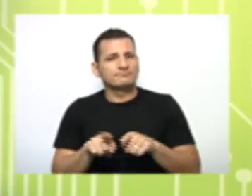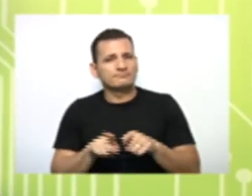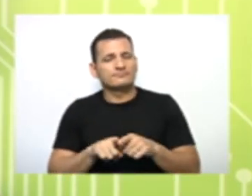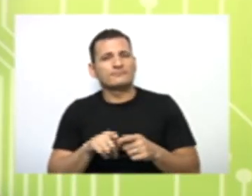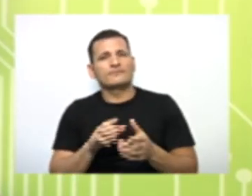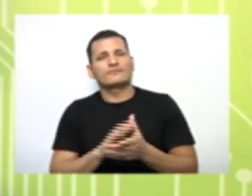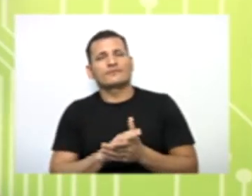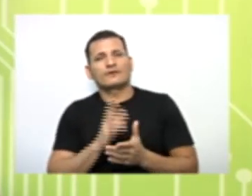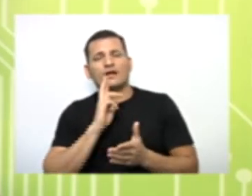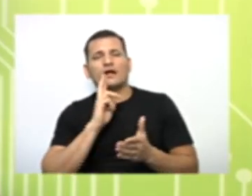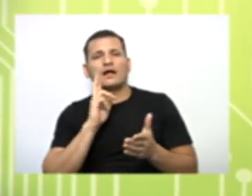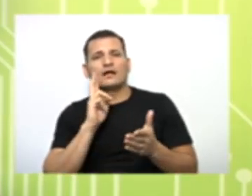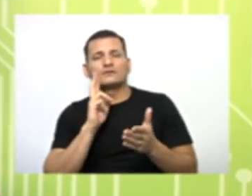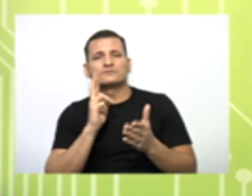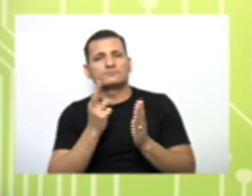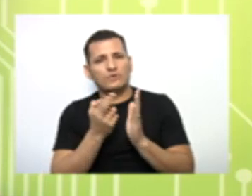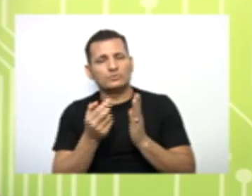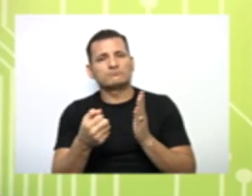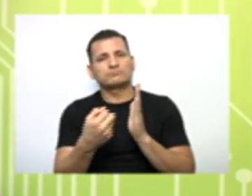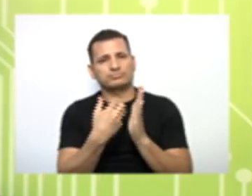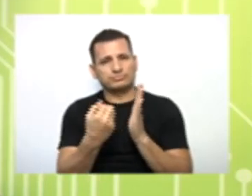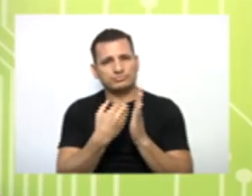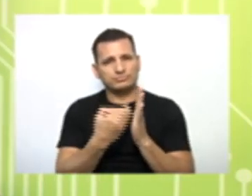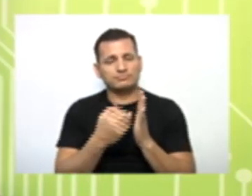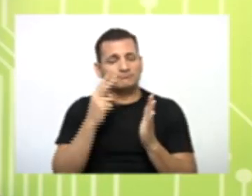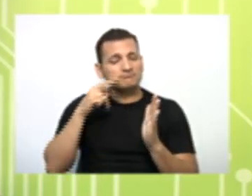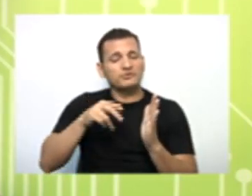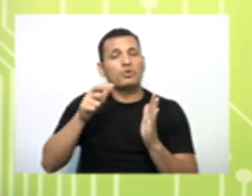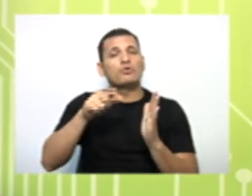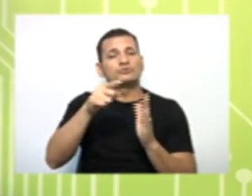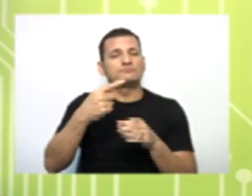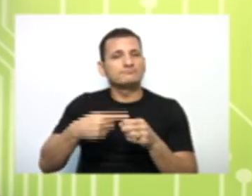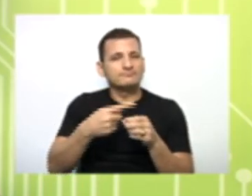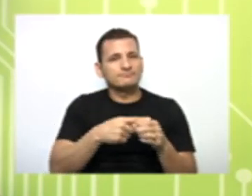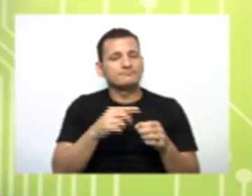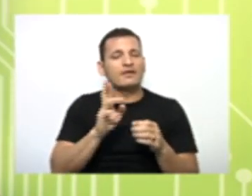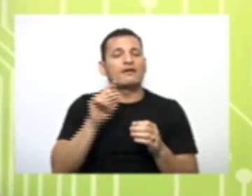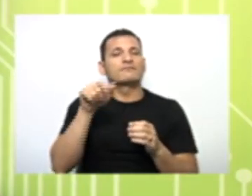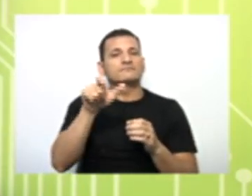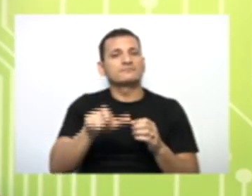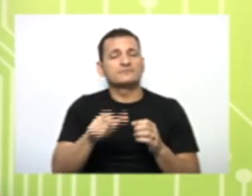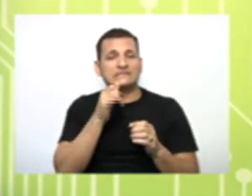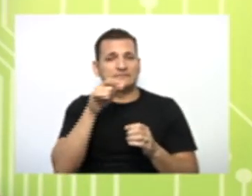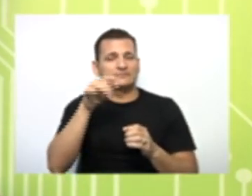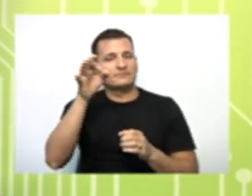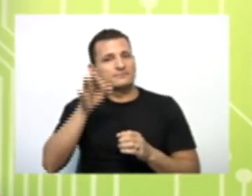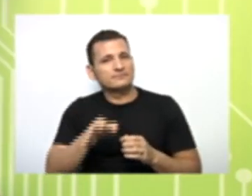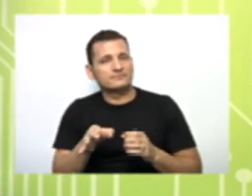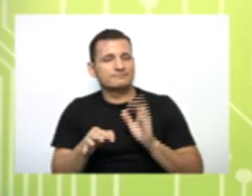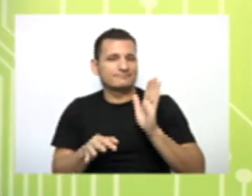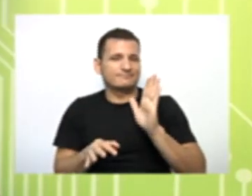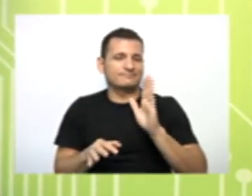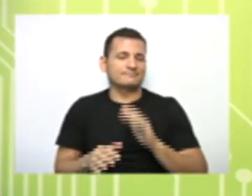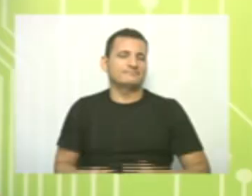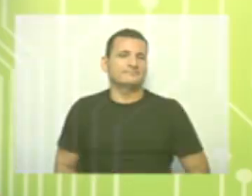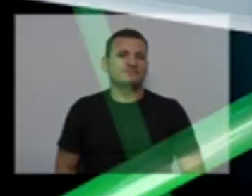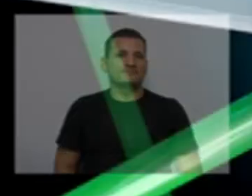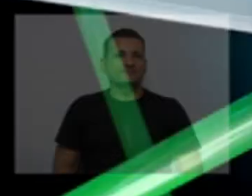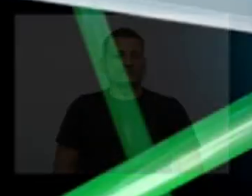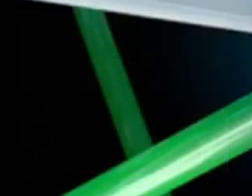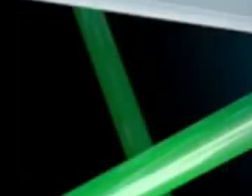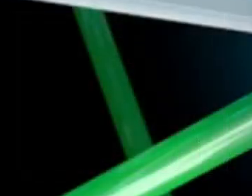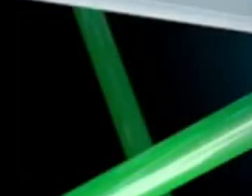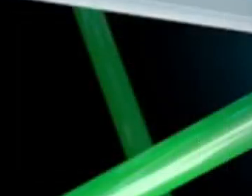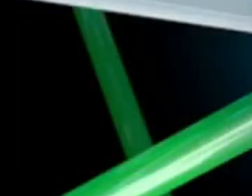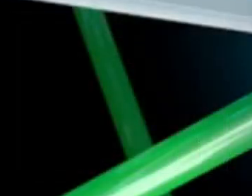para o chat que nós vamos ler de onde você está falando e quem é você e se você acertou, tá bom? Até já!